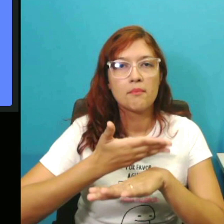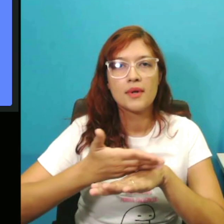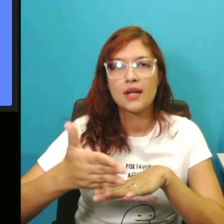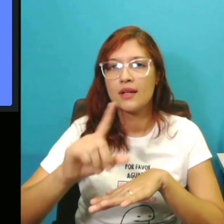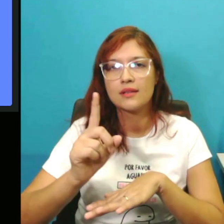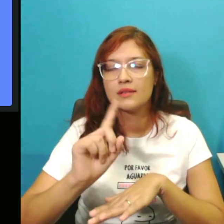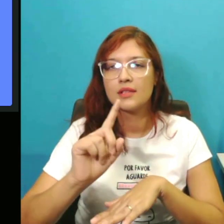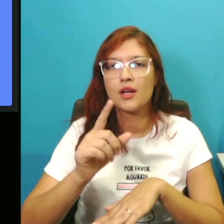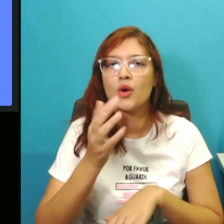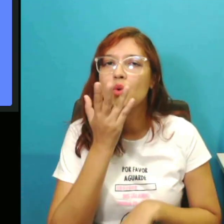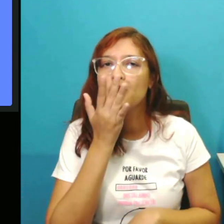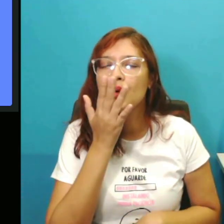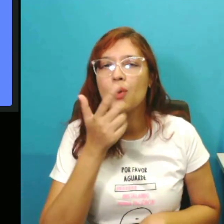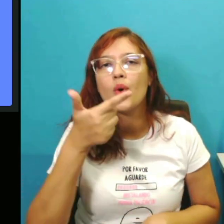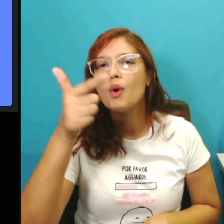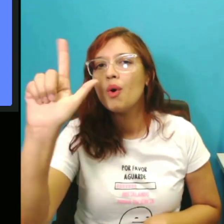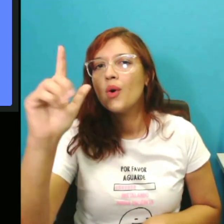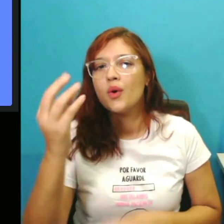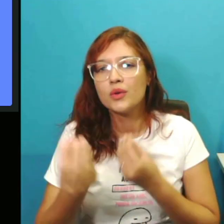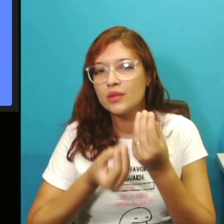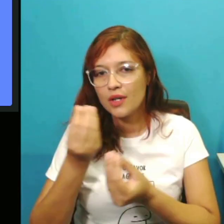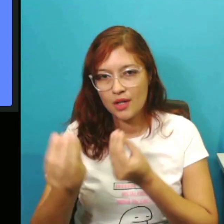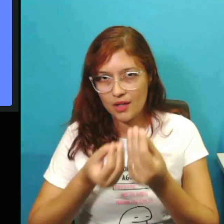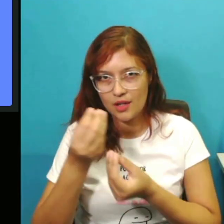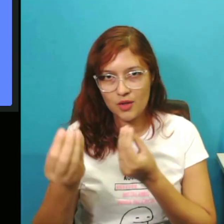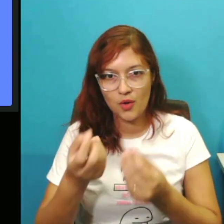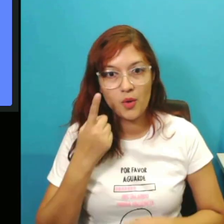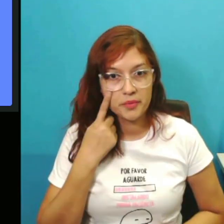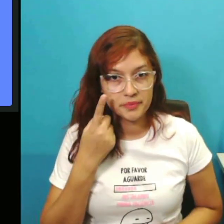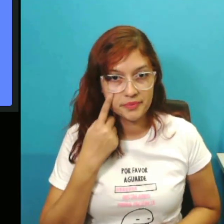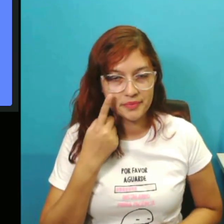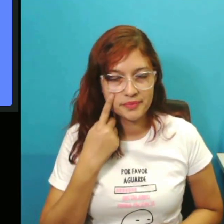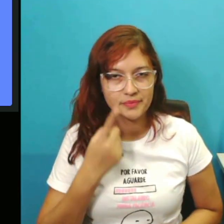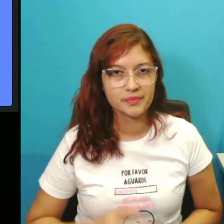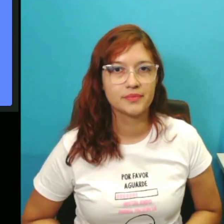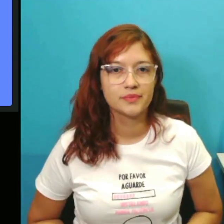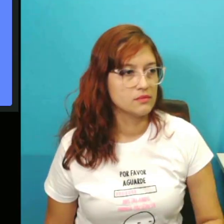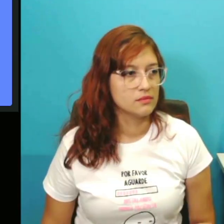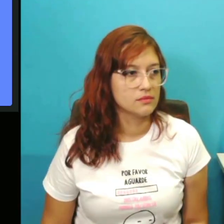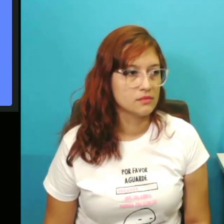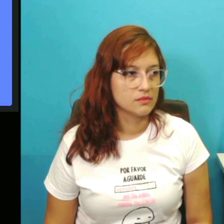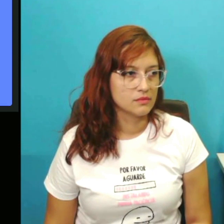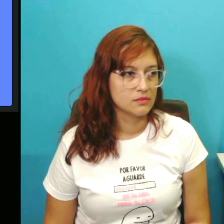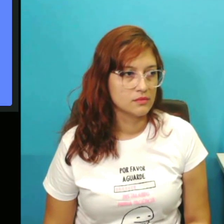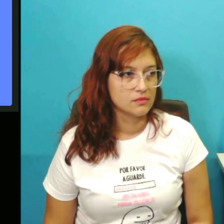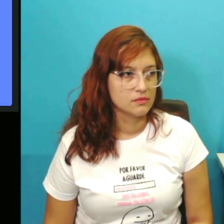Se não for a luz branca, se fosse outra cor, como aconteceria?